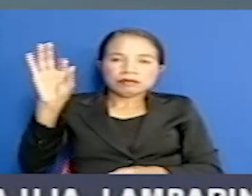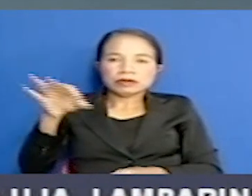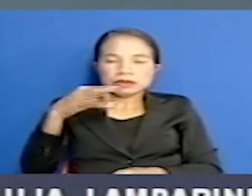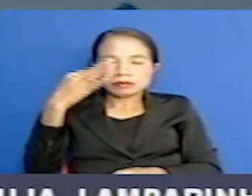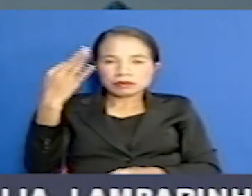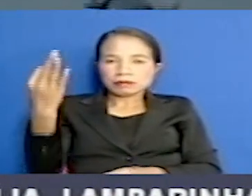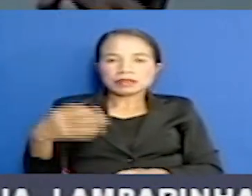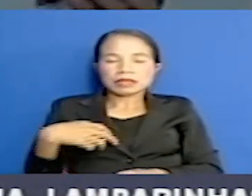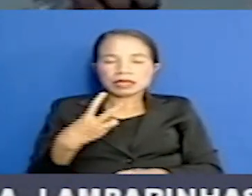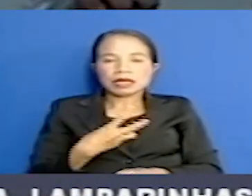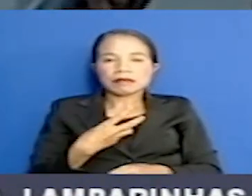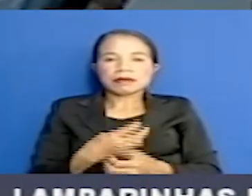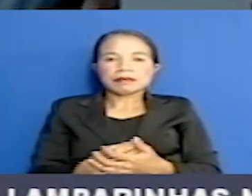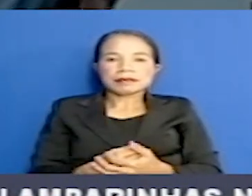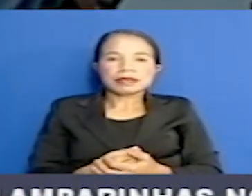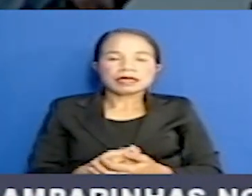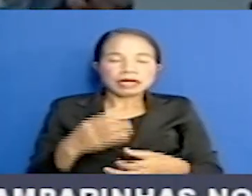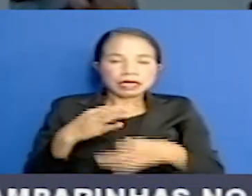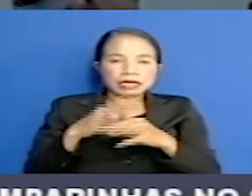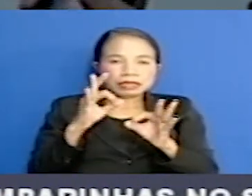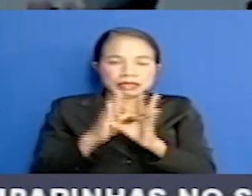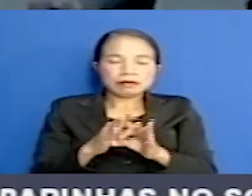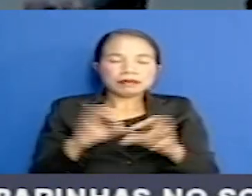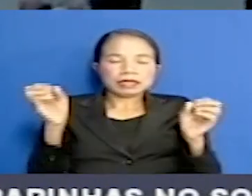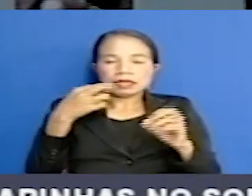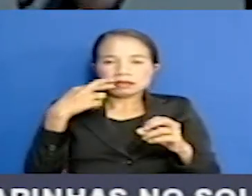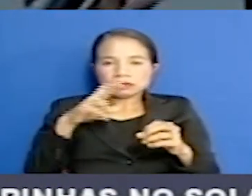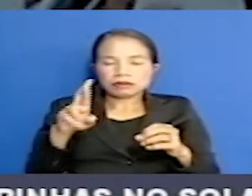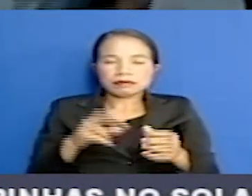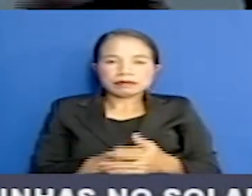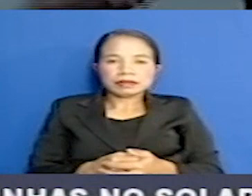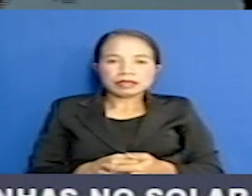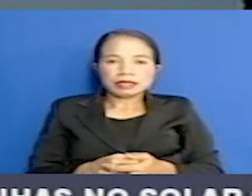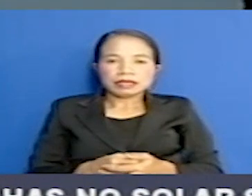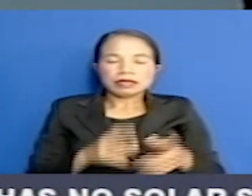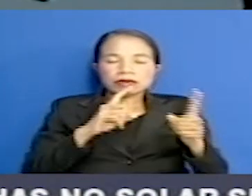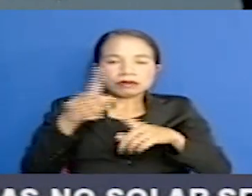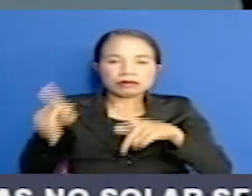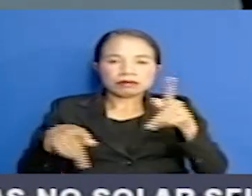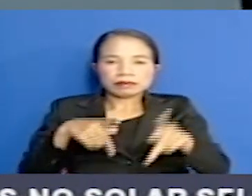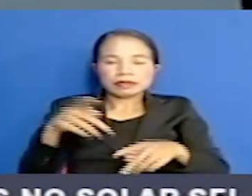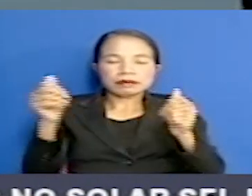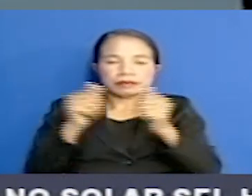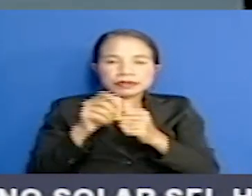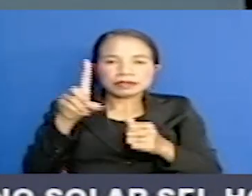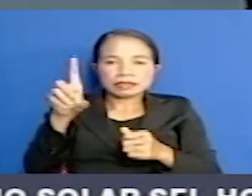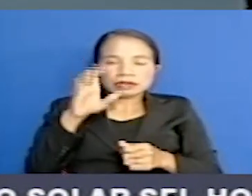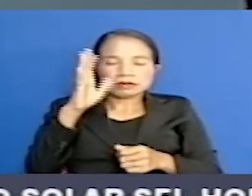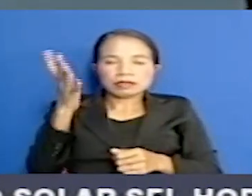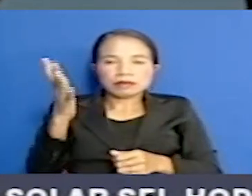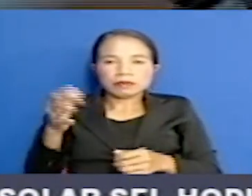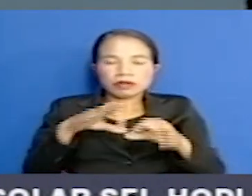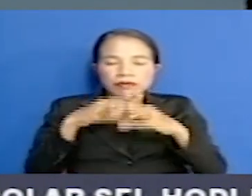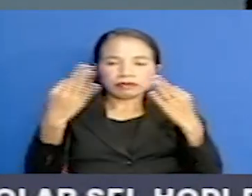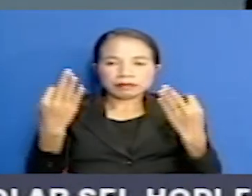2019, ami me halo inspeksaun, ami hadia la konsek resolve. Tegangan henene, ya comunidade ene, ya 150 kaka,